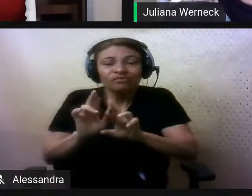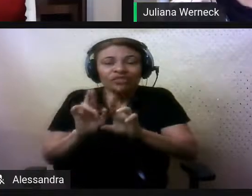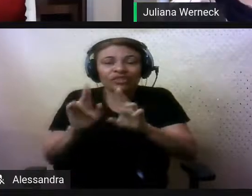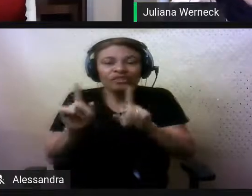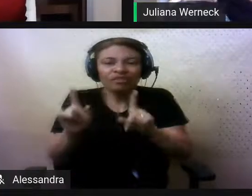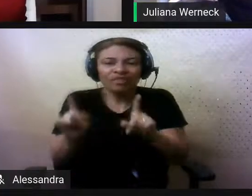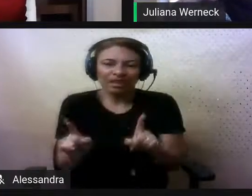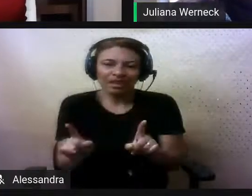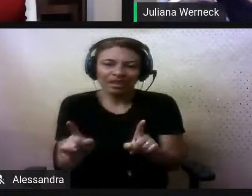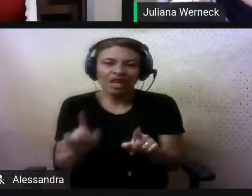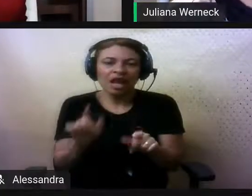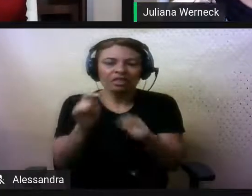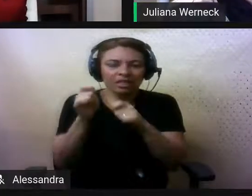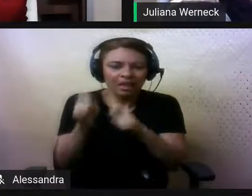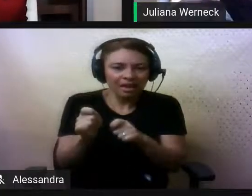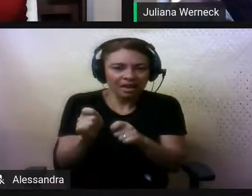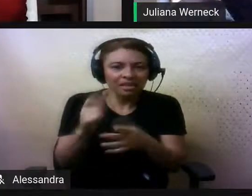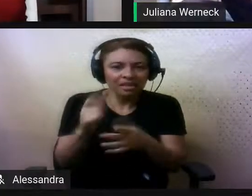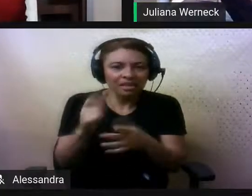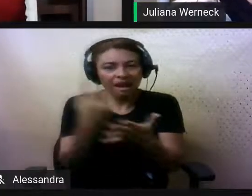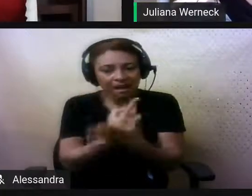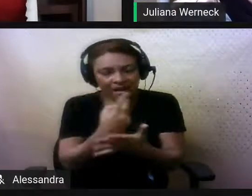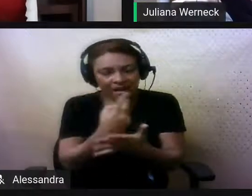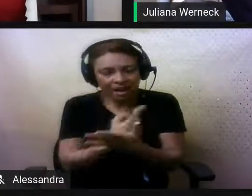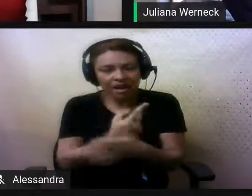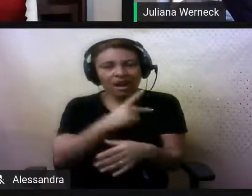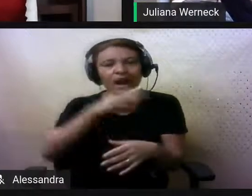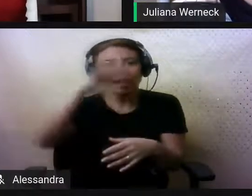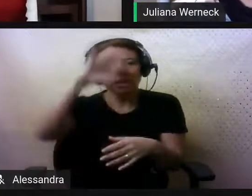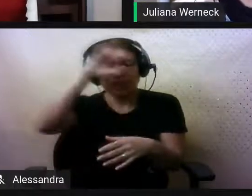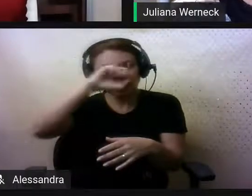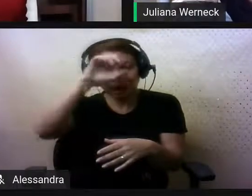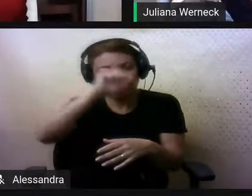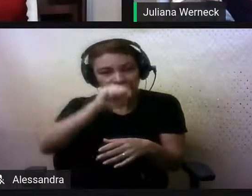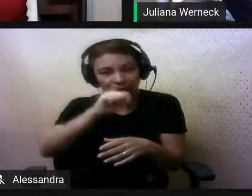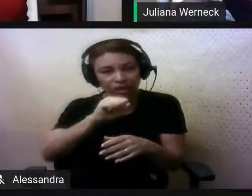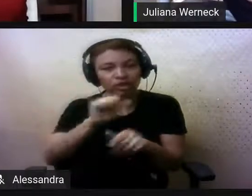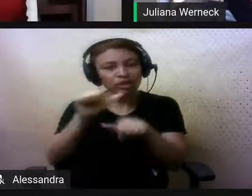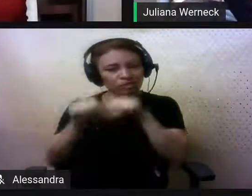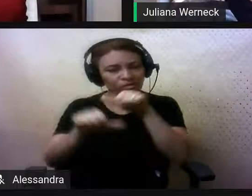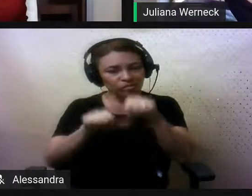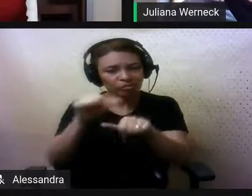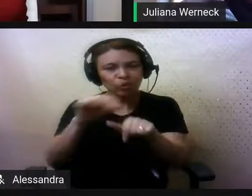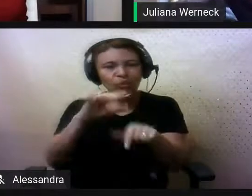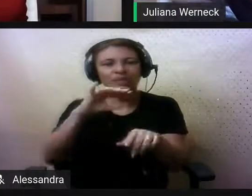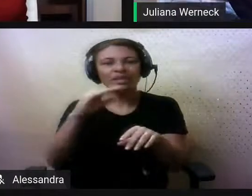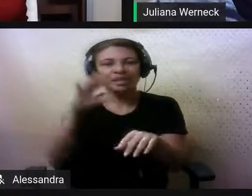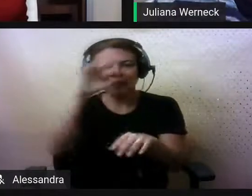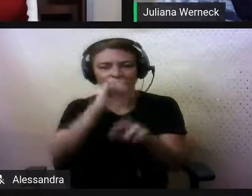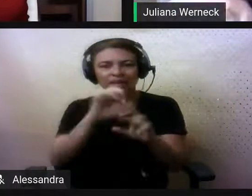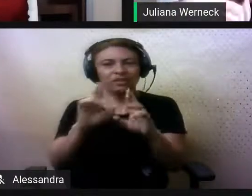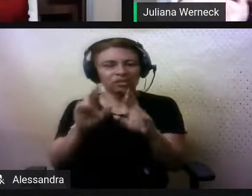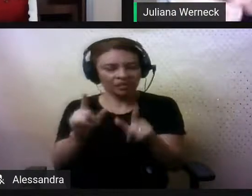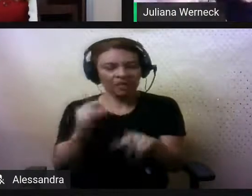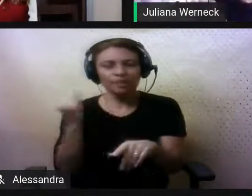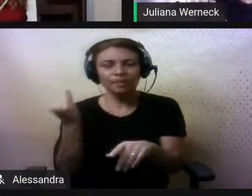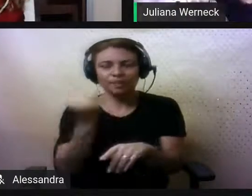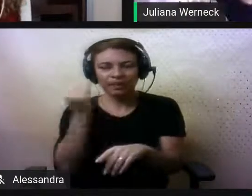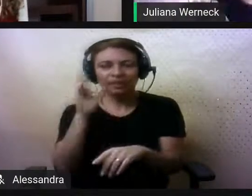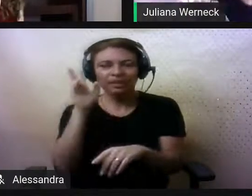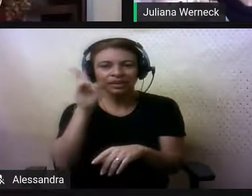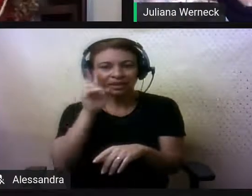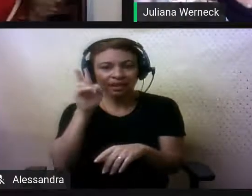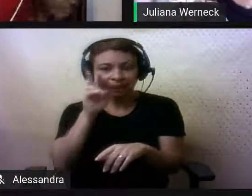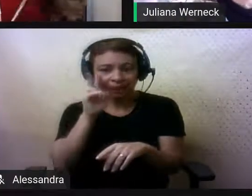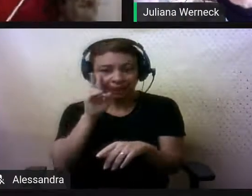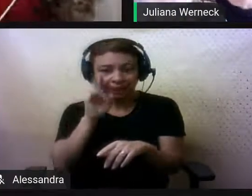a gente erra, a gente aprende com o erro e persiste de uma maneira diferente. Isso é muito importante lembrar também. E aí vem